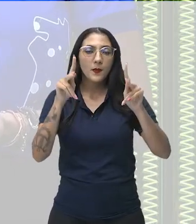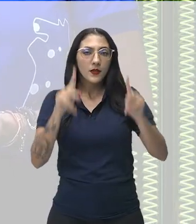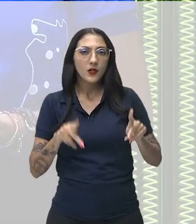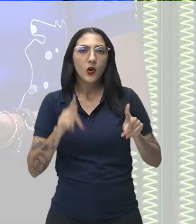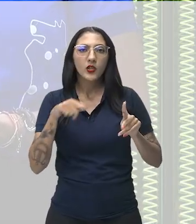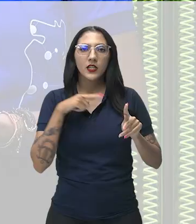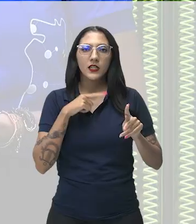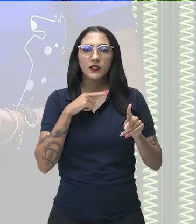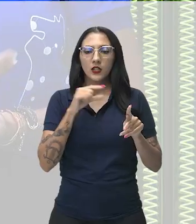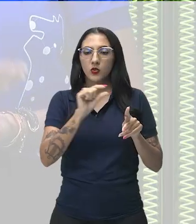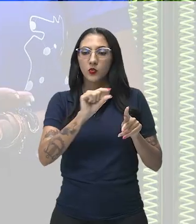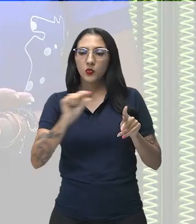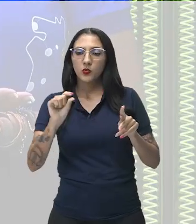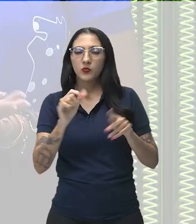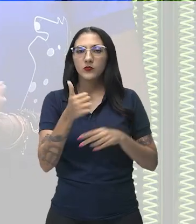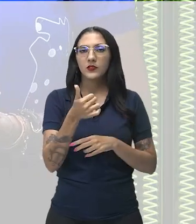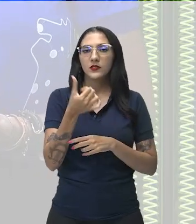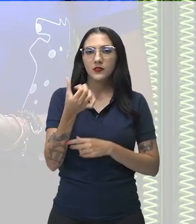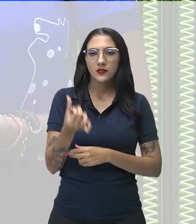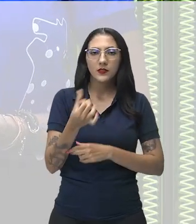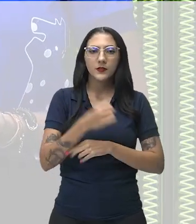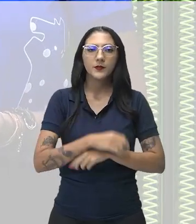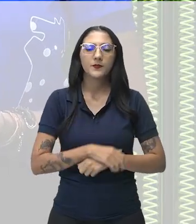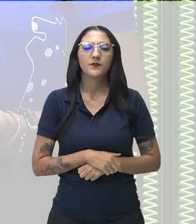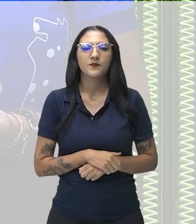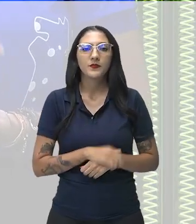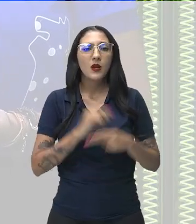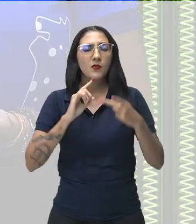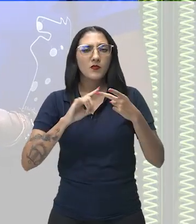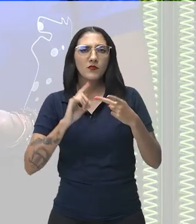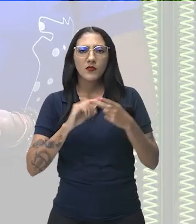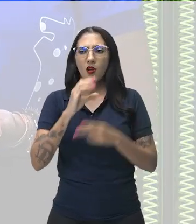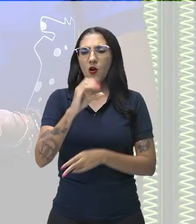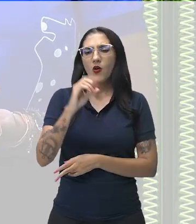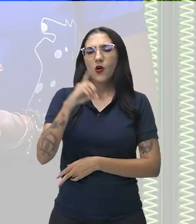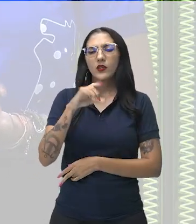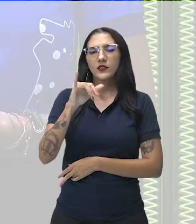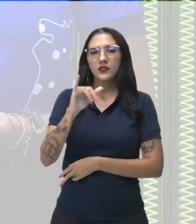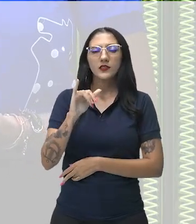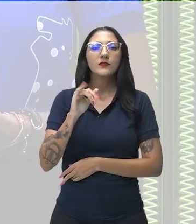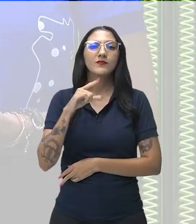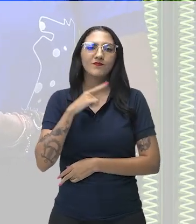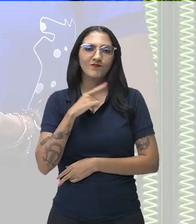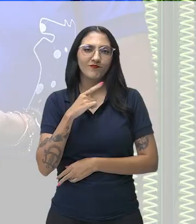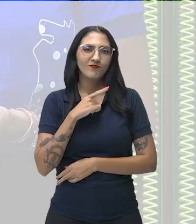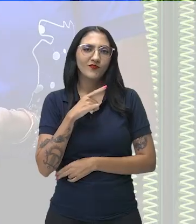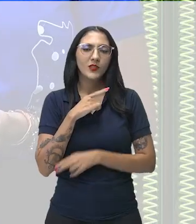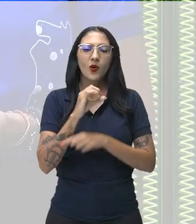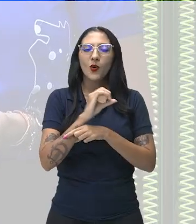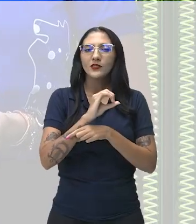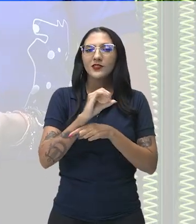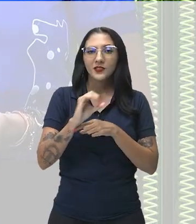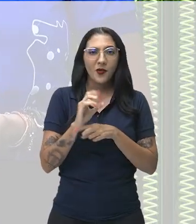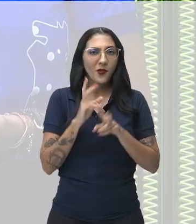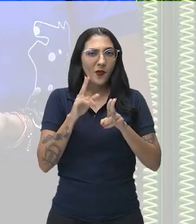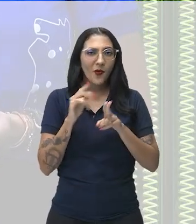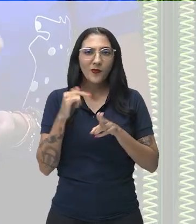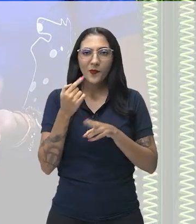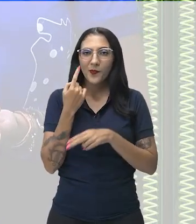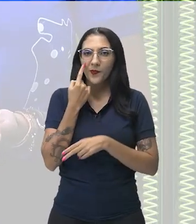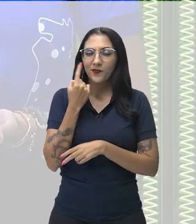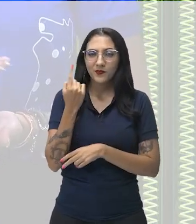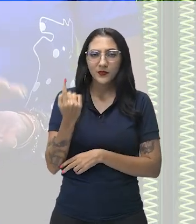grupo 16. Já os oxiácidos, eles vão conter oxigênio em sua estrutura, como vocês podem